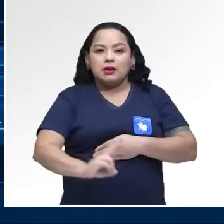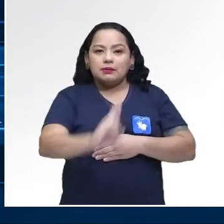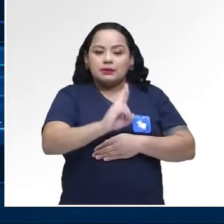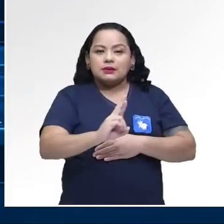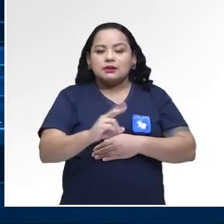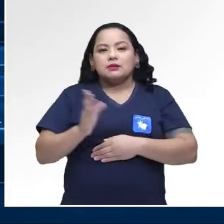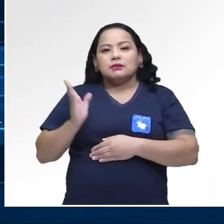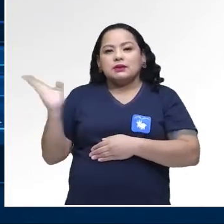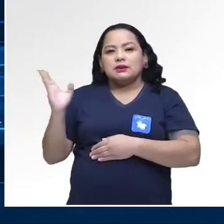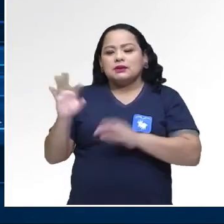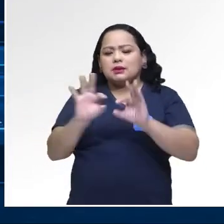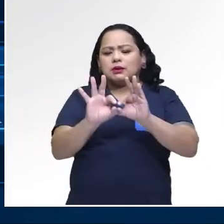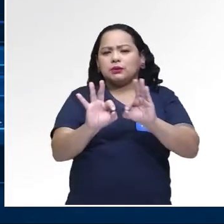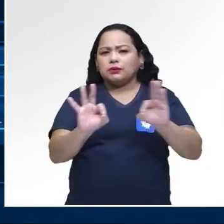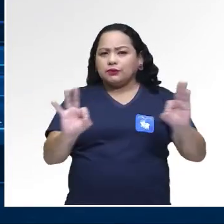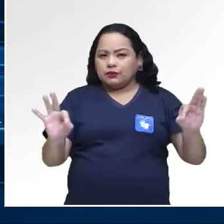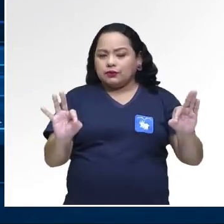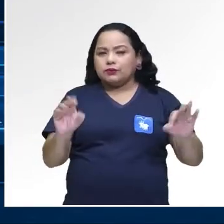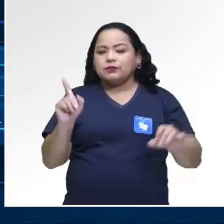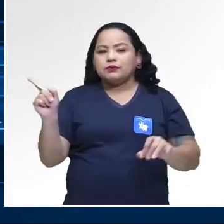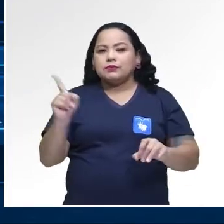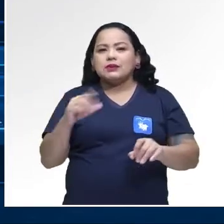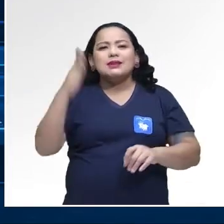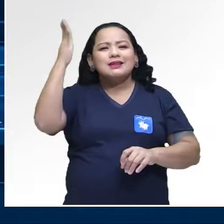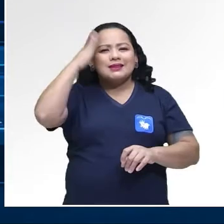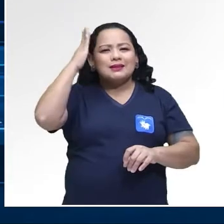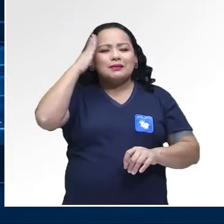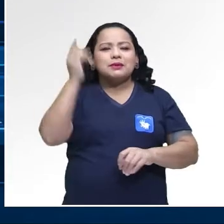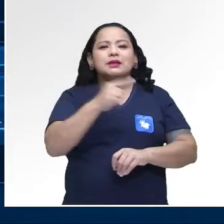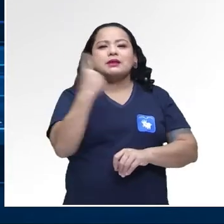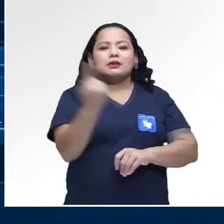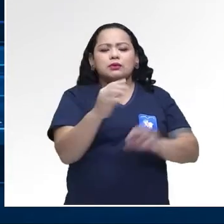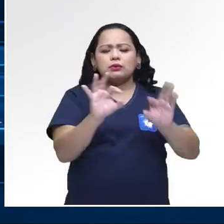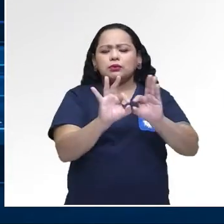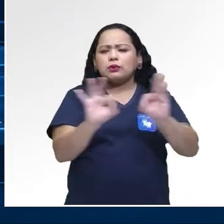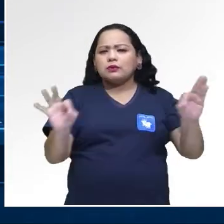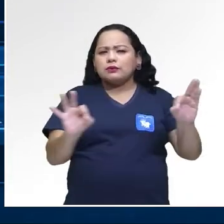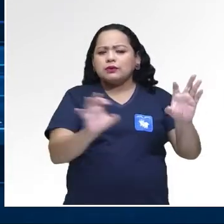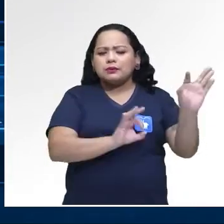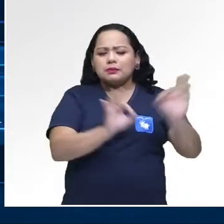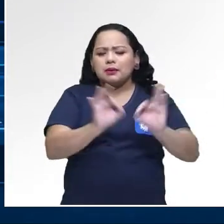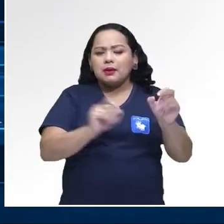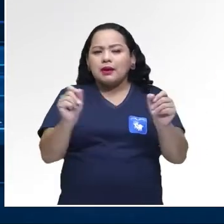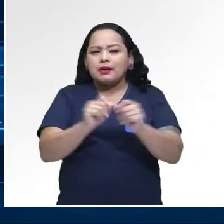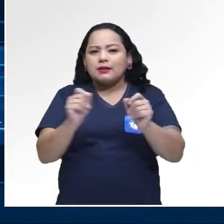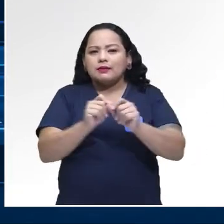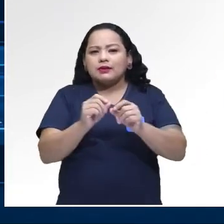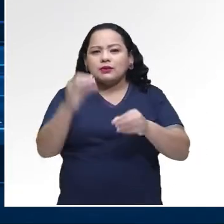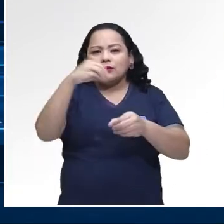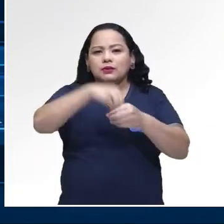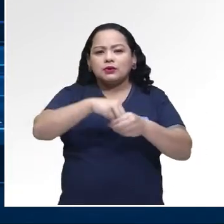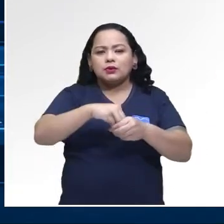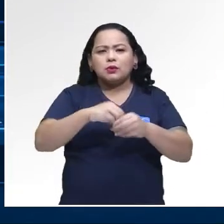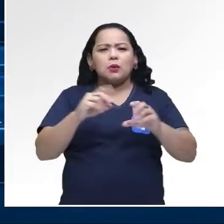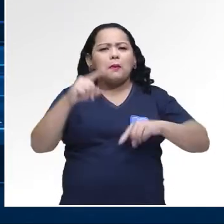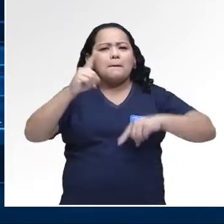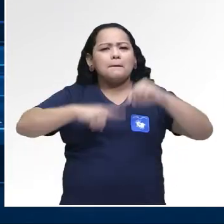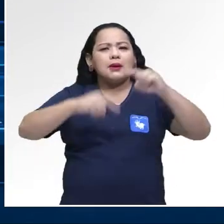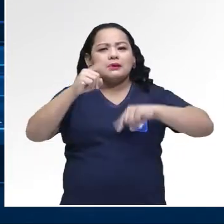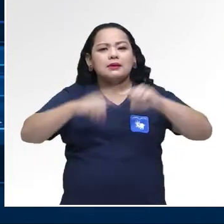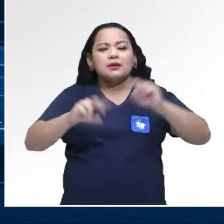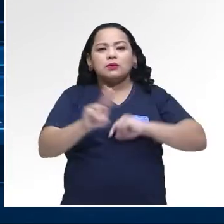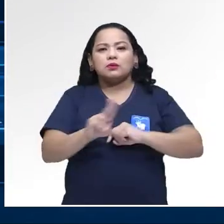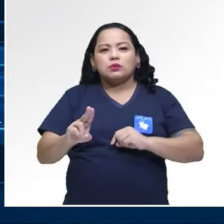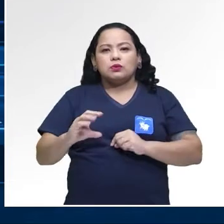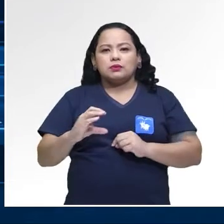elétricos, que são os fios condutores, e a gente sabe, né, que os fios eles são feitos ali de cobre. Né? A gente viu também na